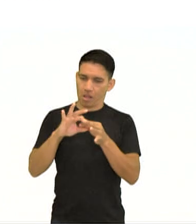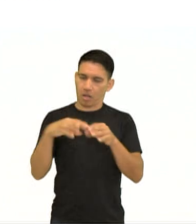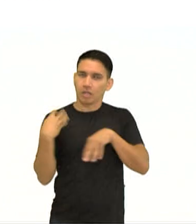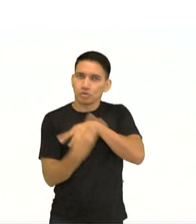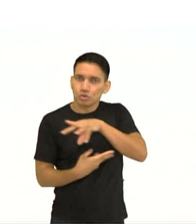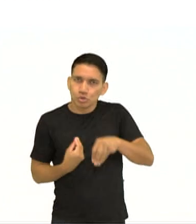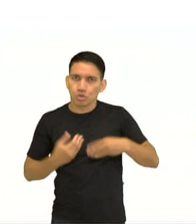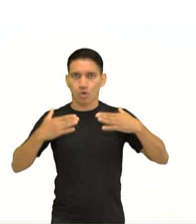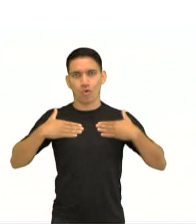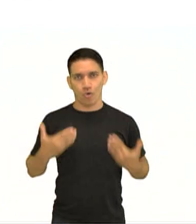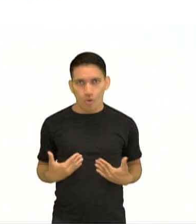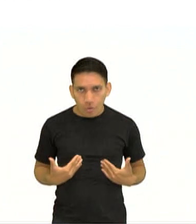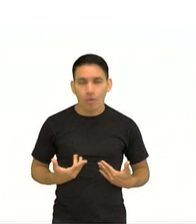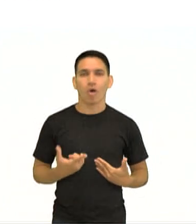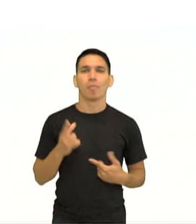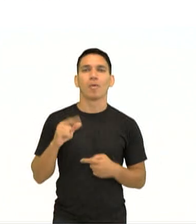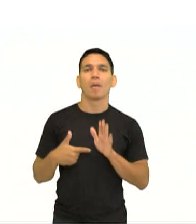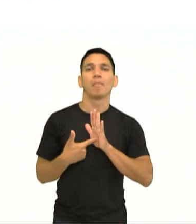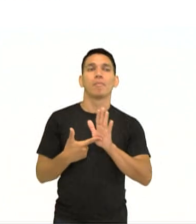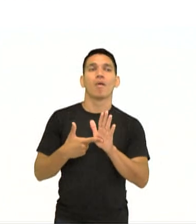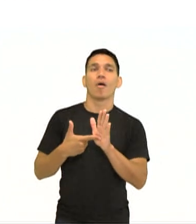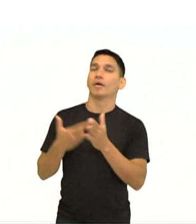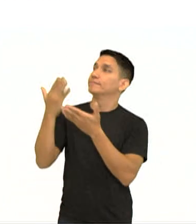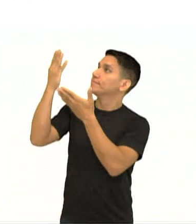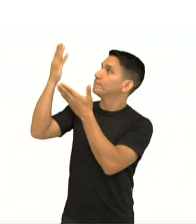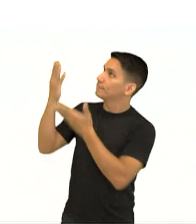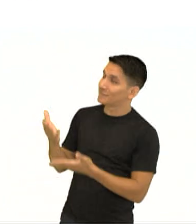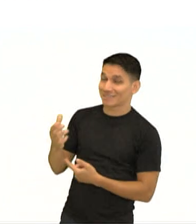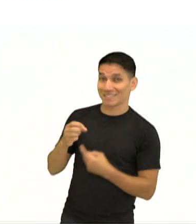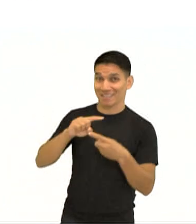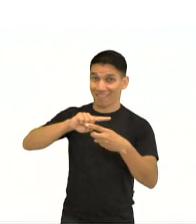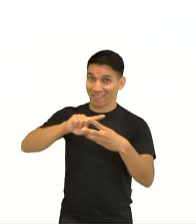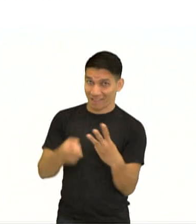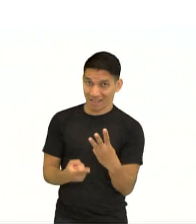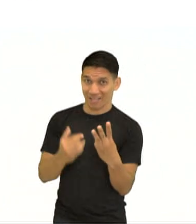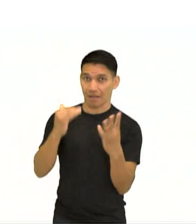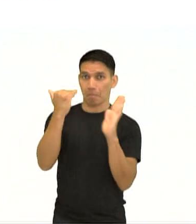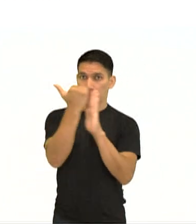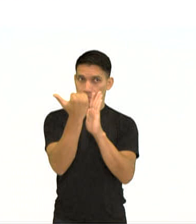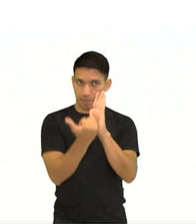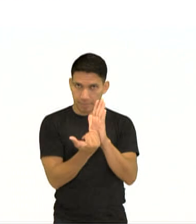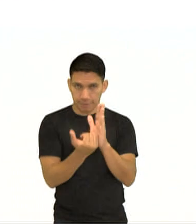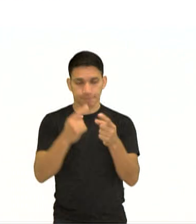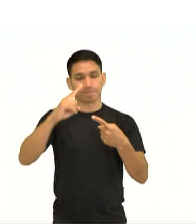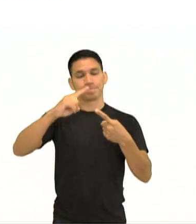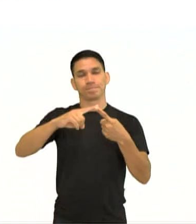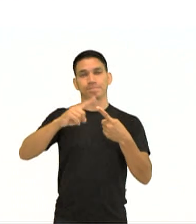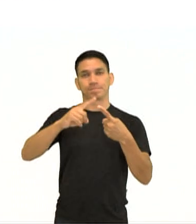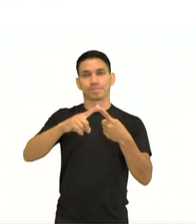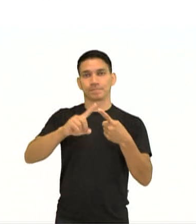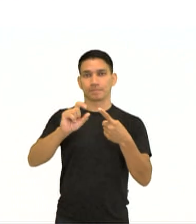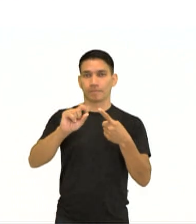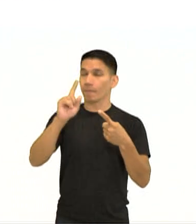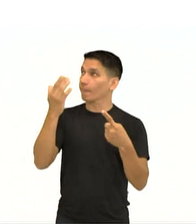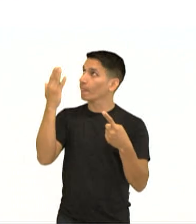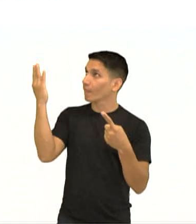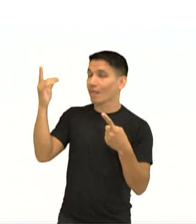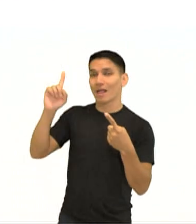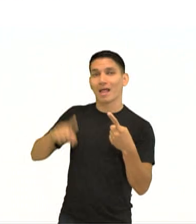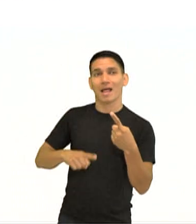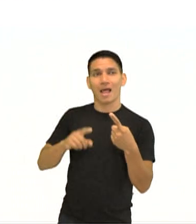e corpo, é representada através de 3 partes. A primeira parte é a